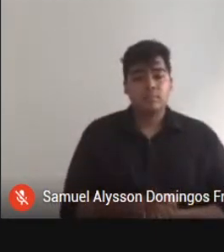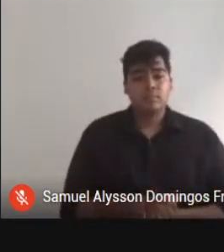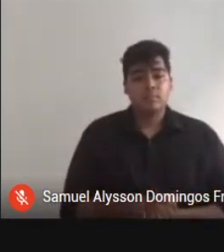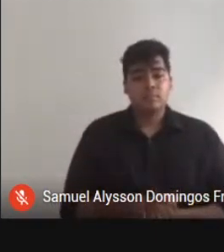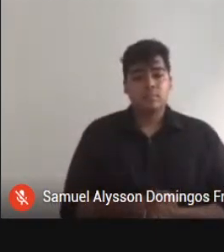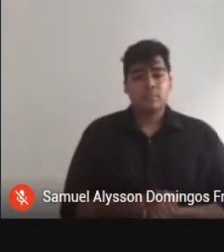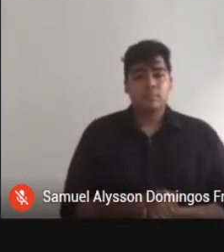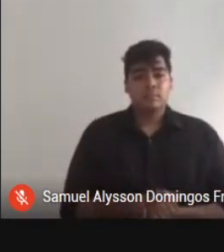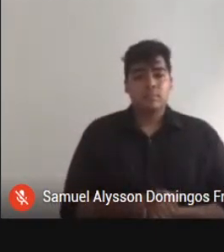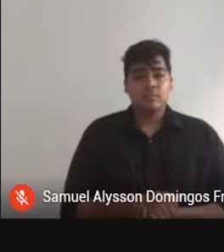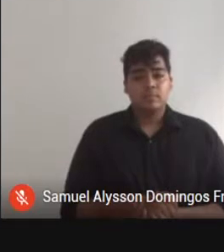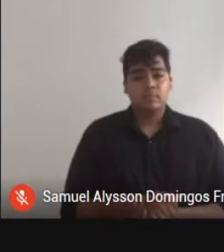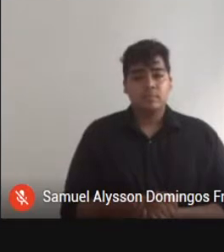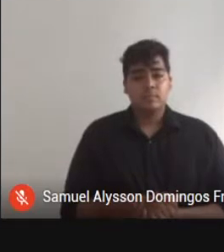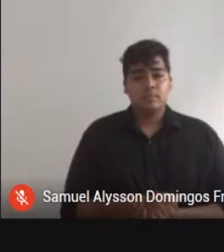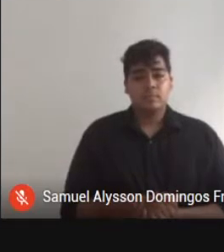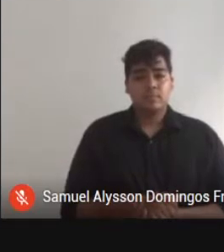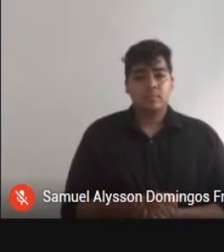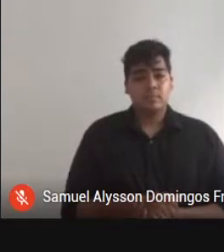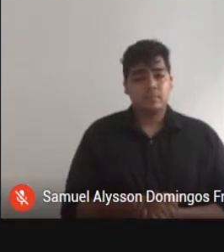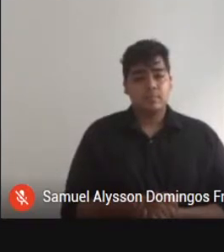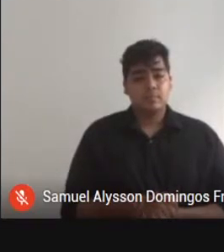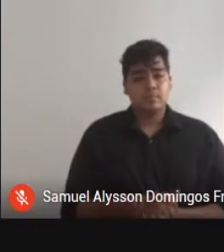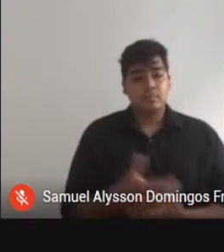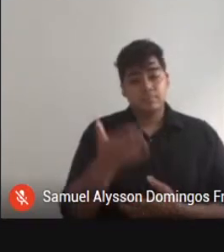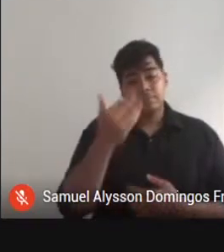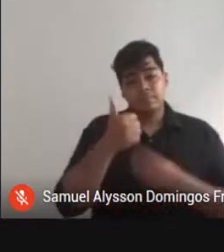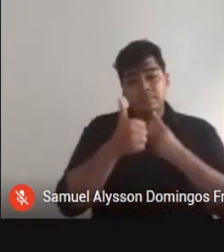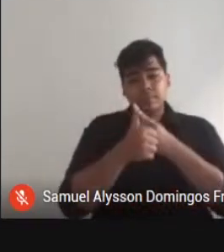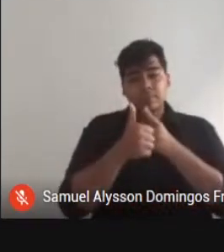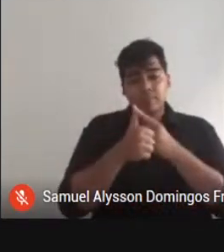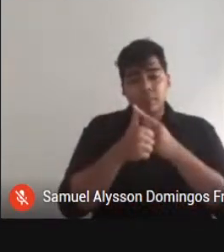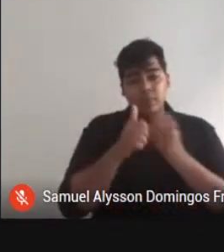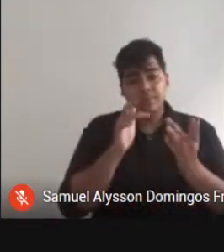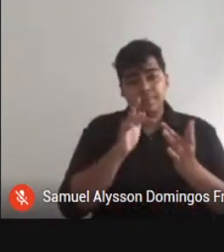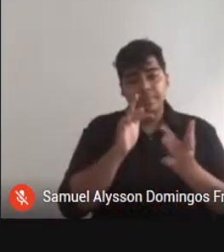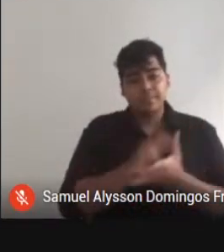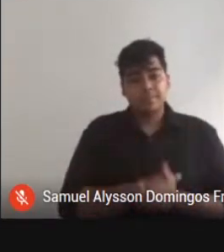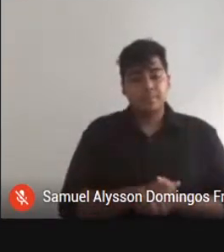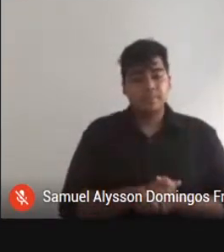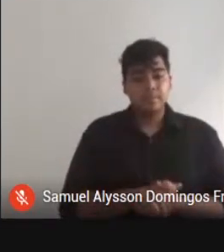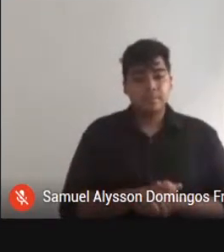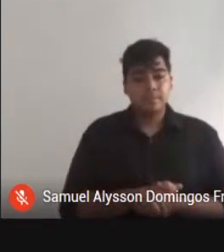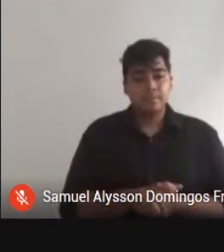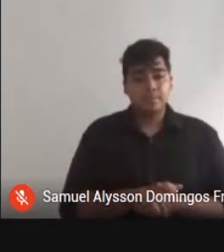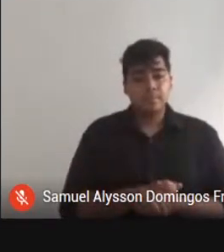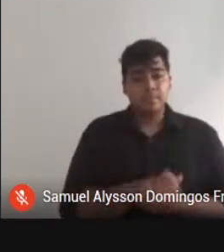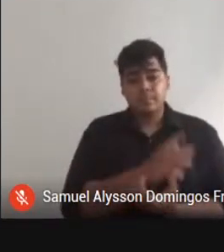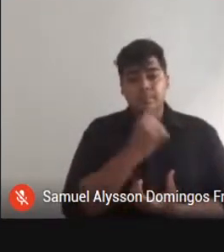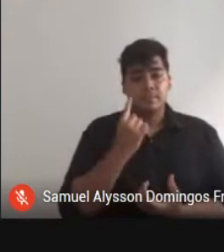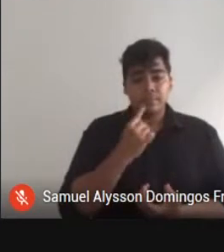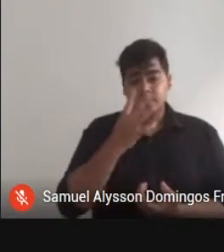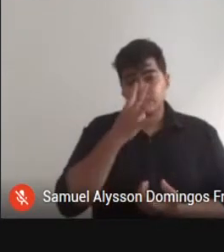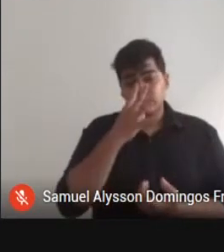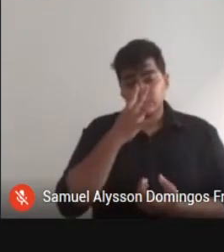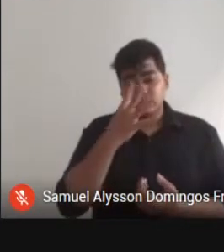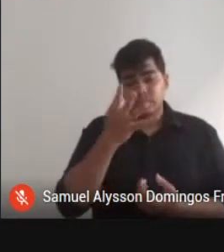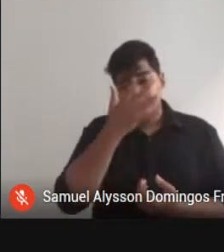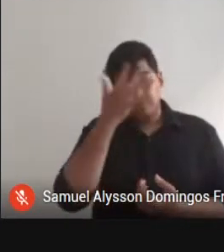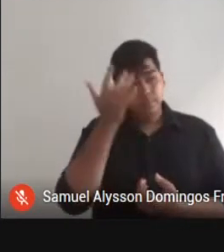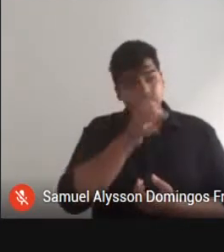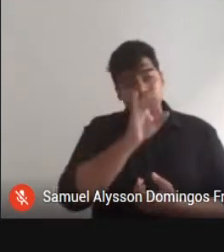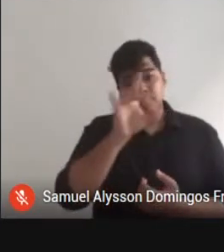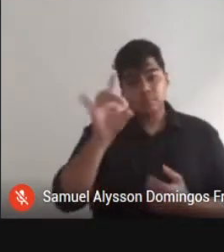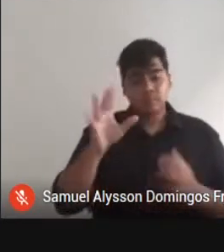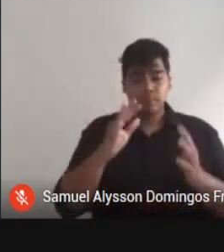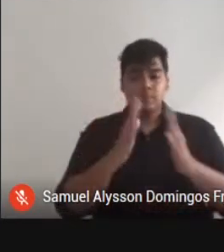Vamos a uma primeira interação? A gente provavelmente está assistindo aí, cada um de sua casa. Espero que sim,